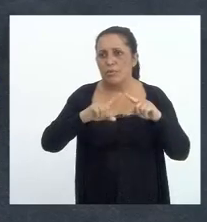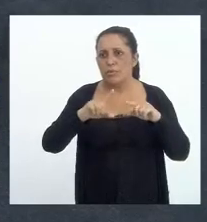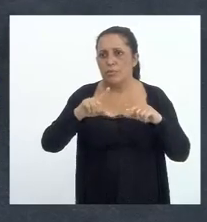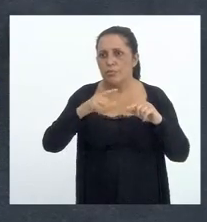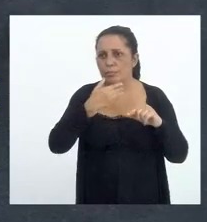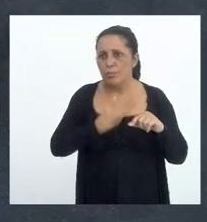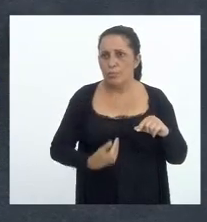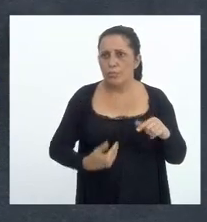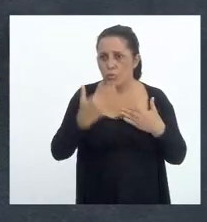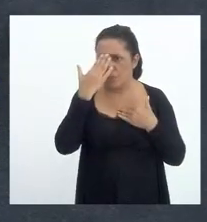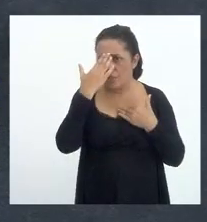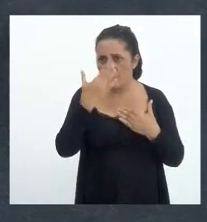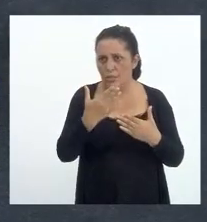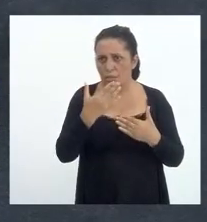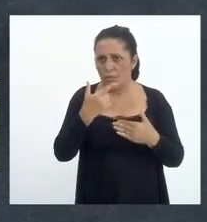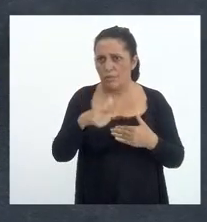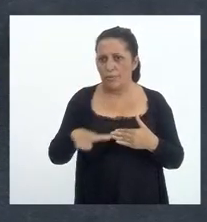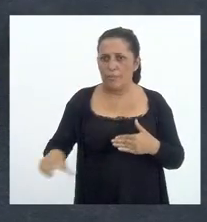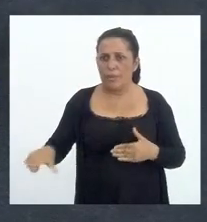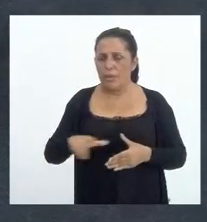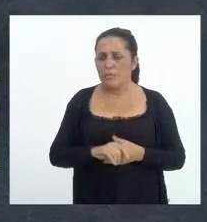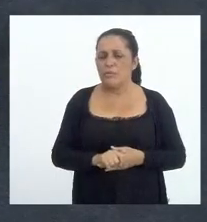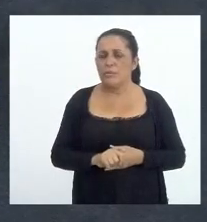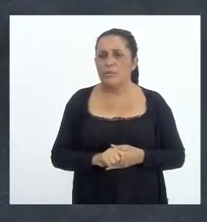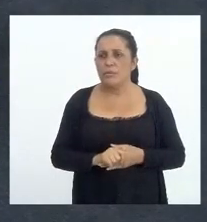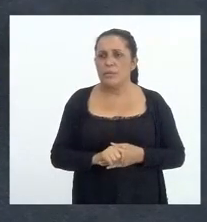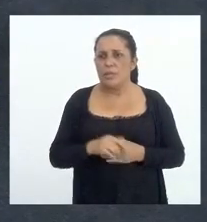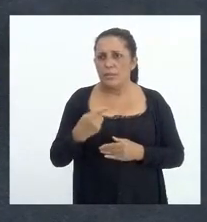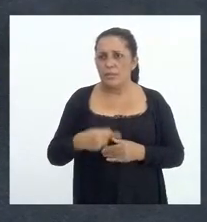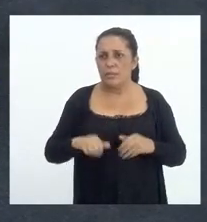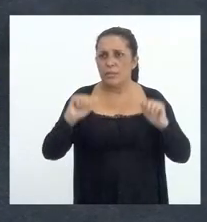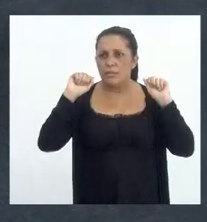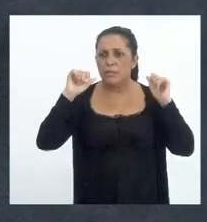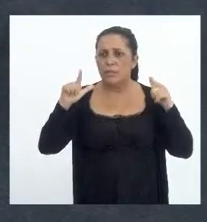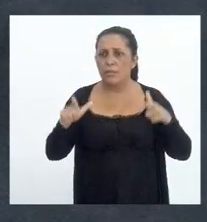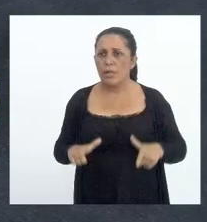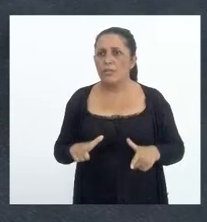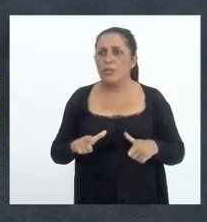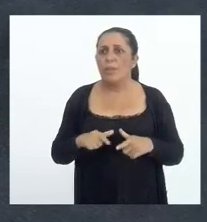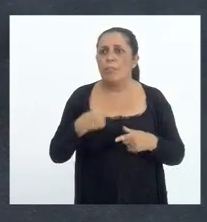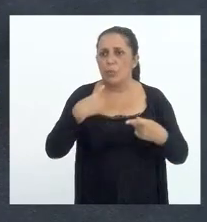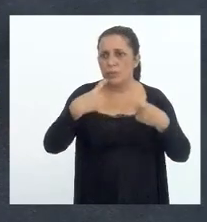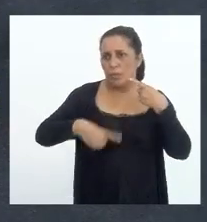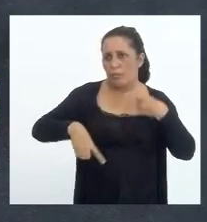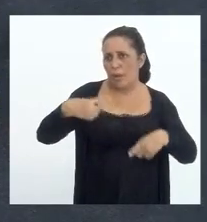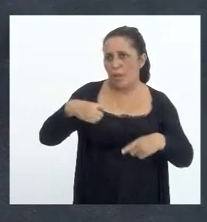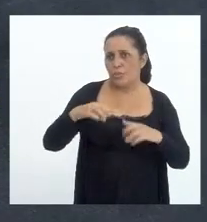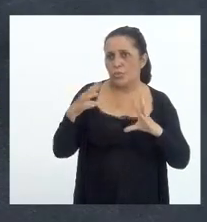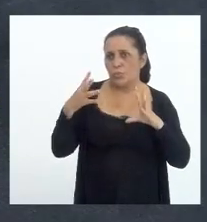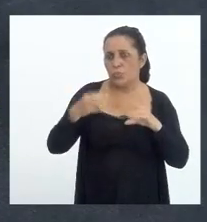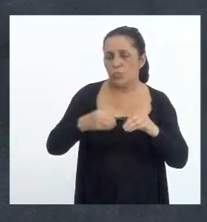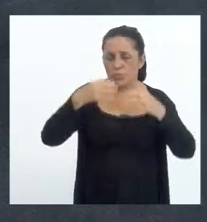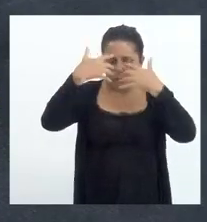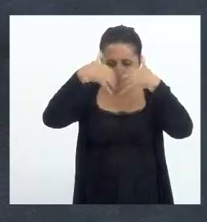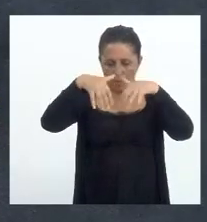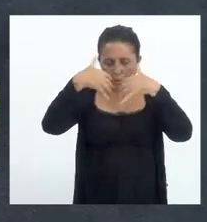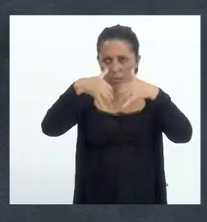Primeiro, gostaria de agradecer mais uma vez à Casa por abrir os debates e para todos podermos fazer a reflexão